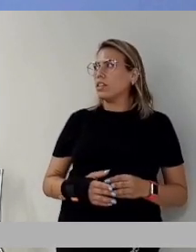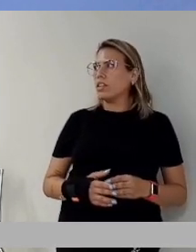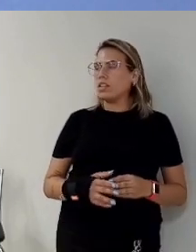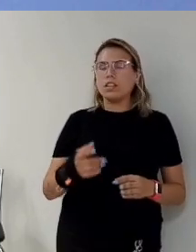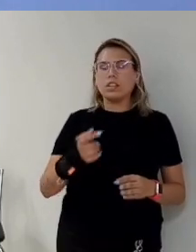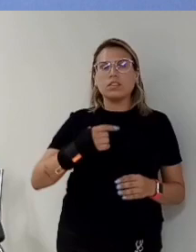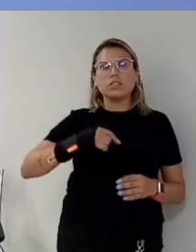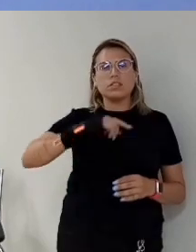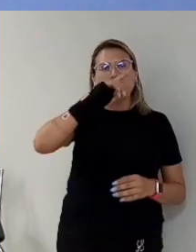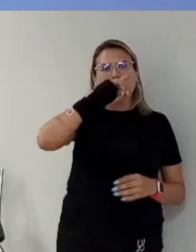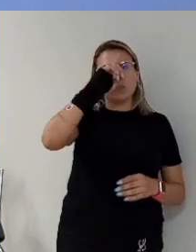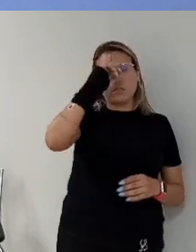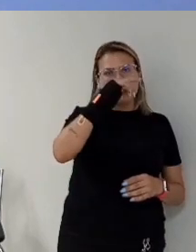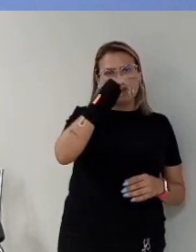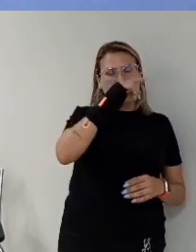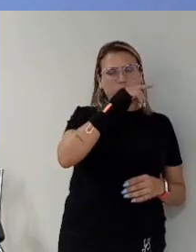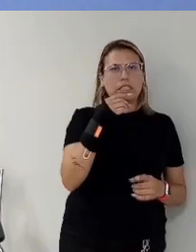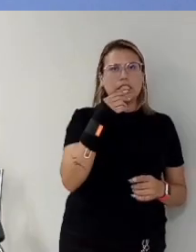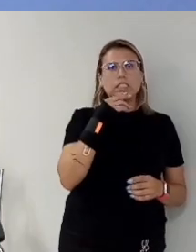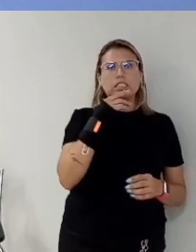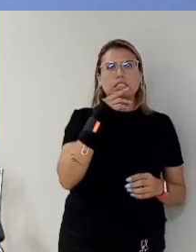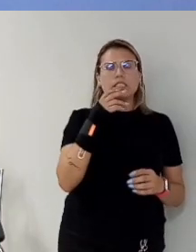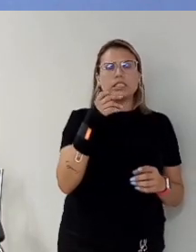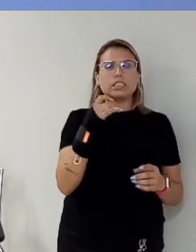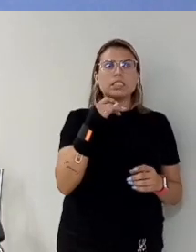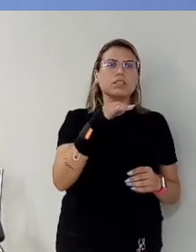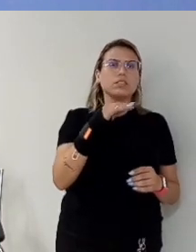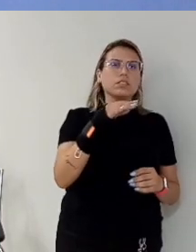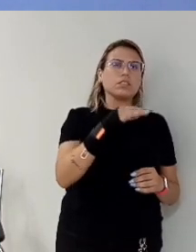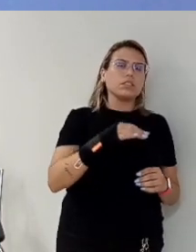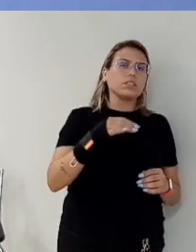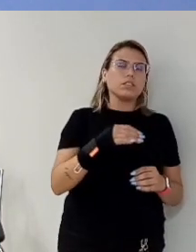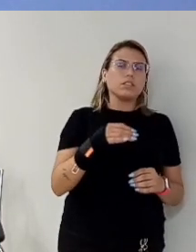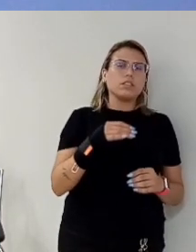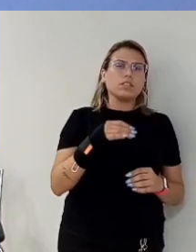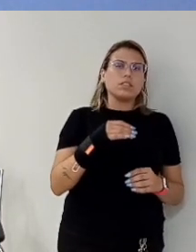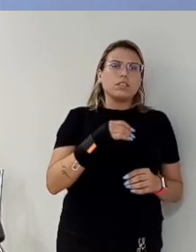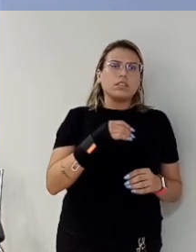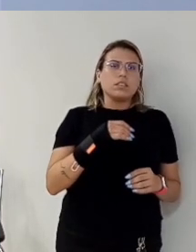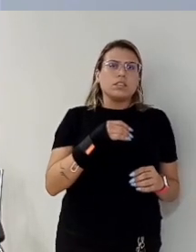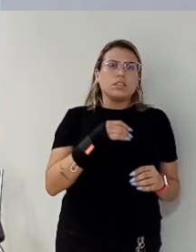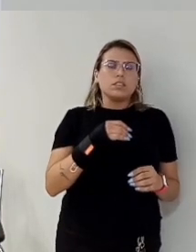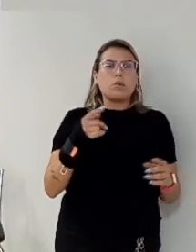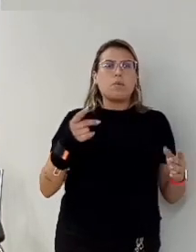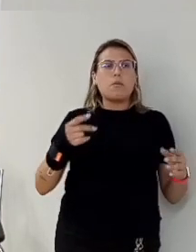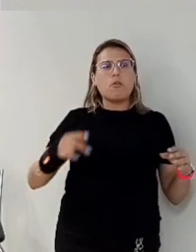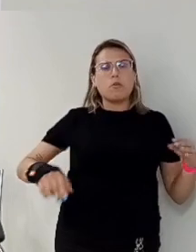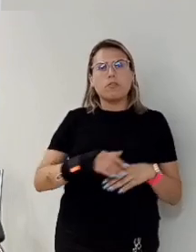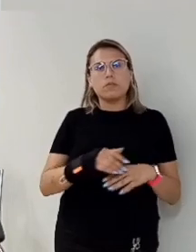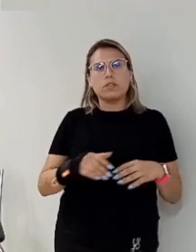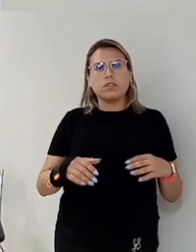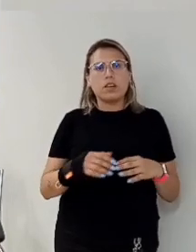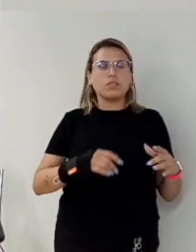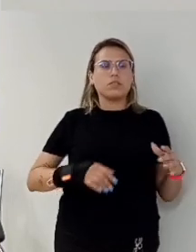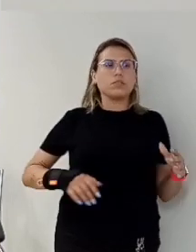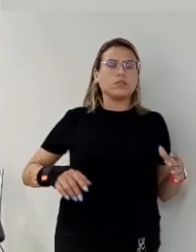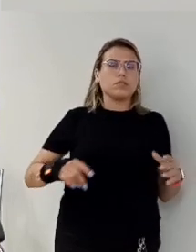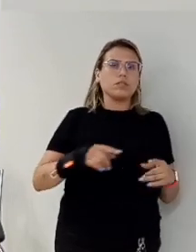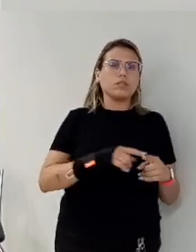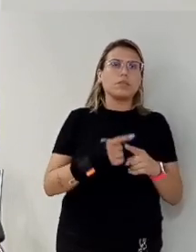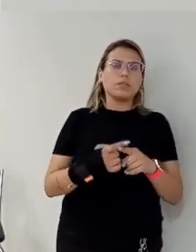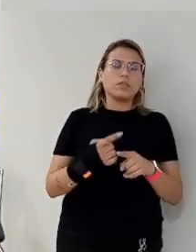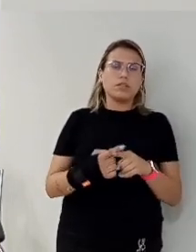do hospital como é conhecido questão da arborização questão de algum de alguma pavimentação alguma coisa ao redor do assunto por